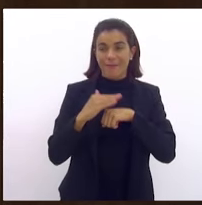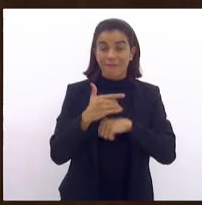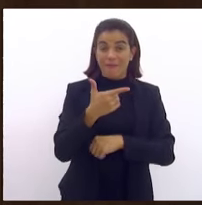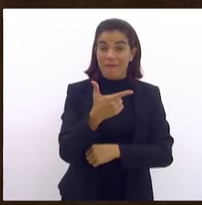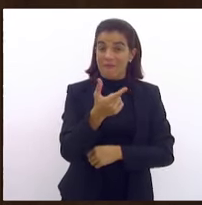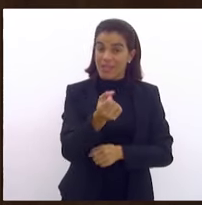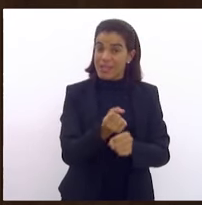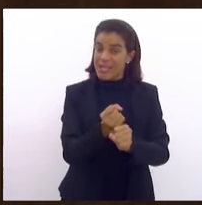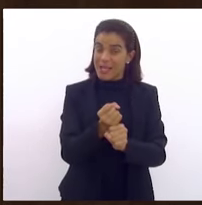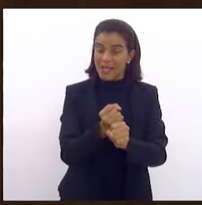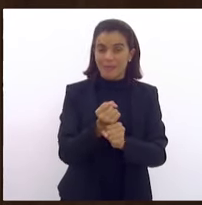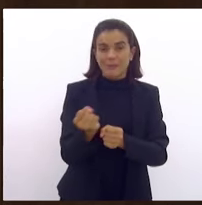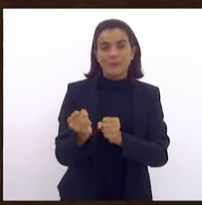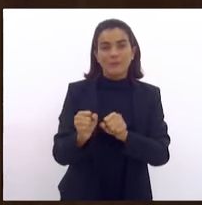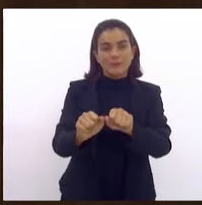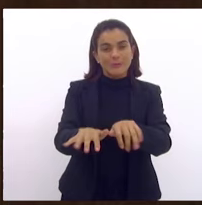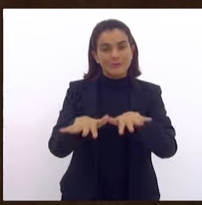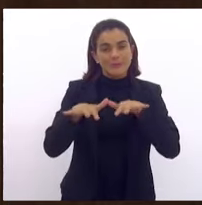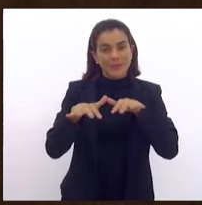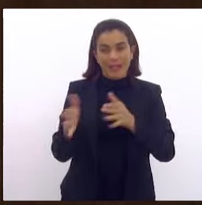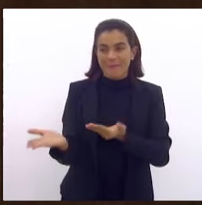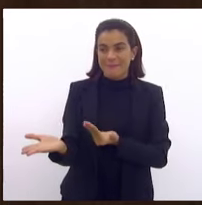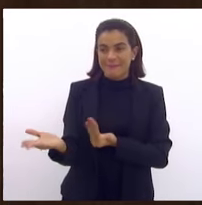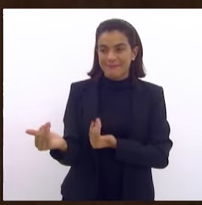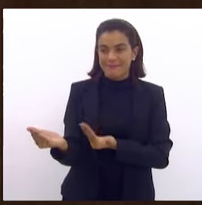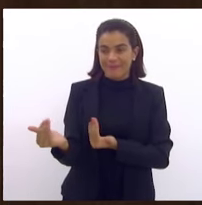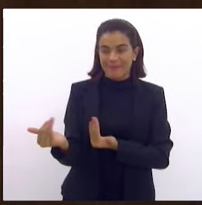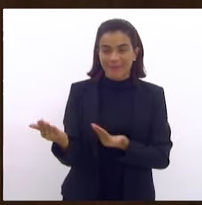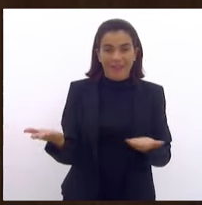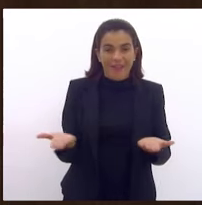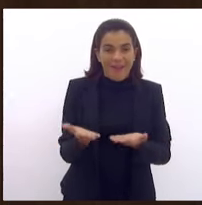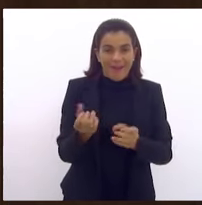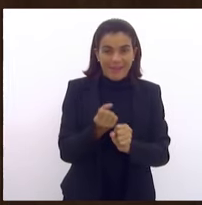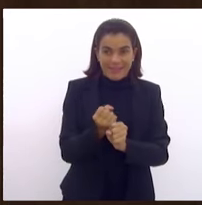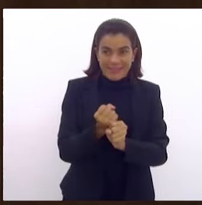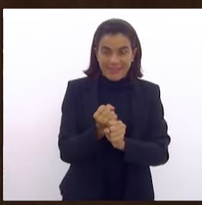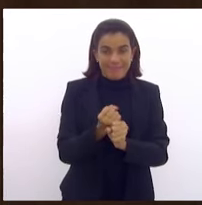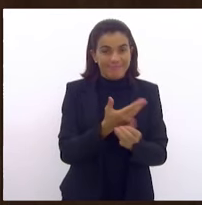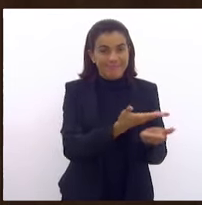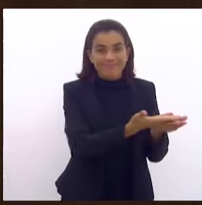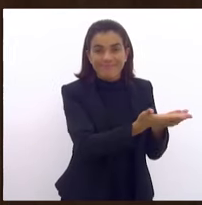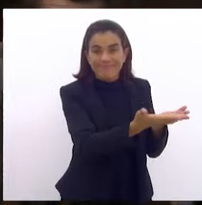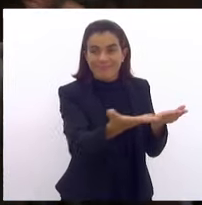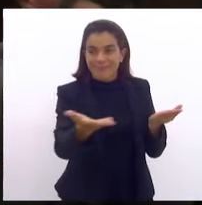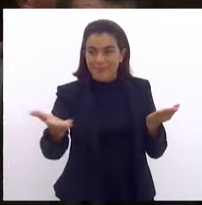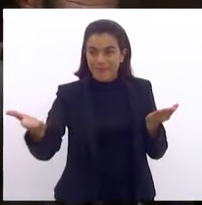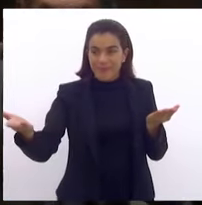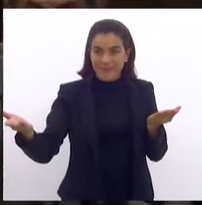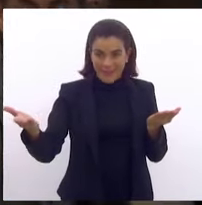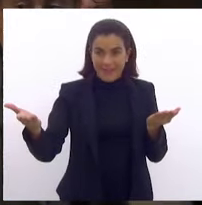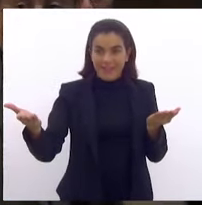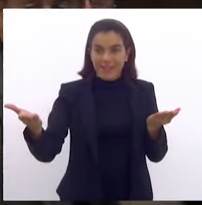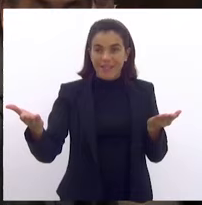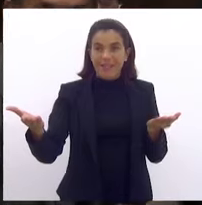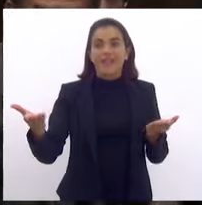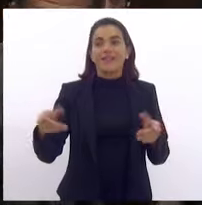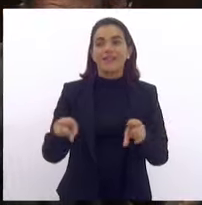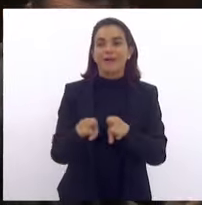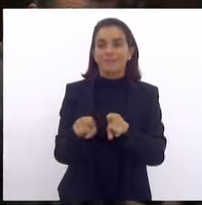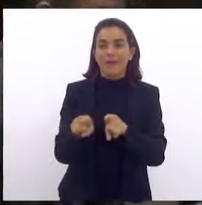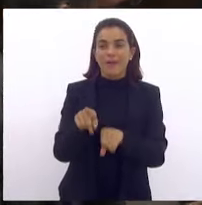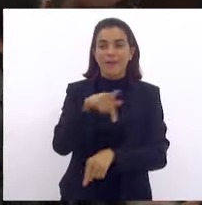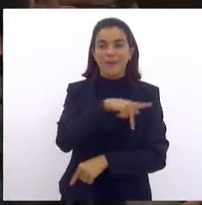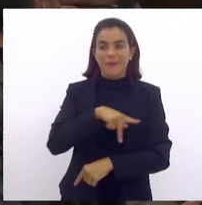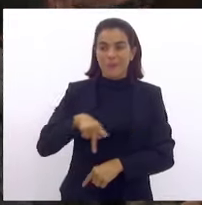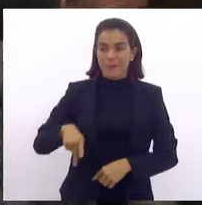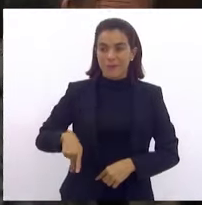anos que o Parlamento Juvenil ele completa esse ano. E aqui estão eles, e digo de passagem, senhor presidente, o